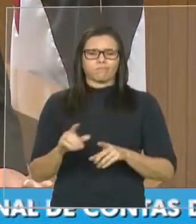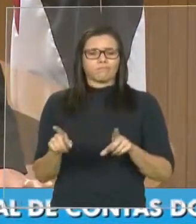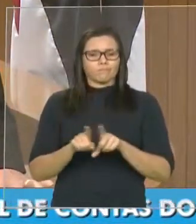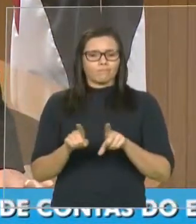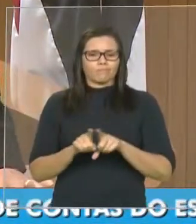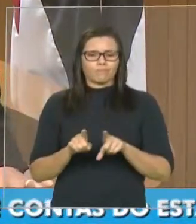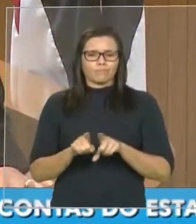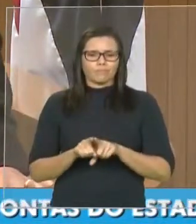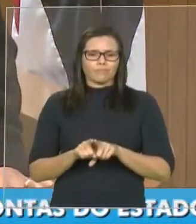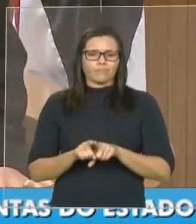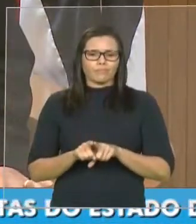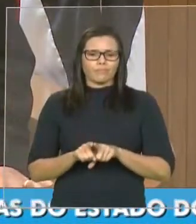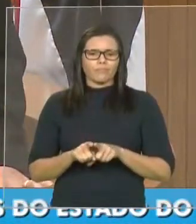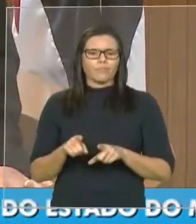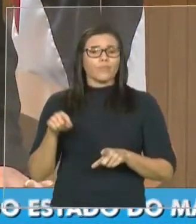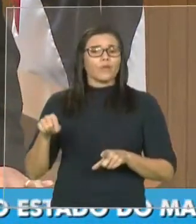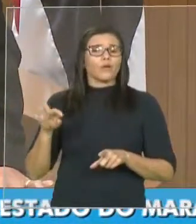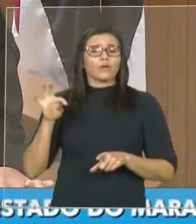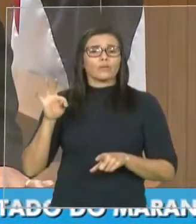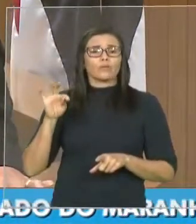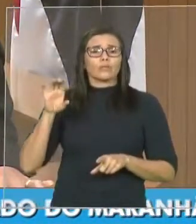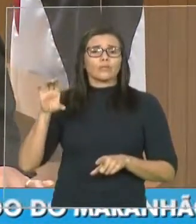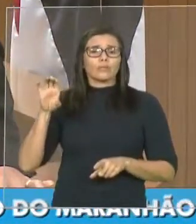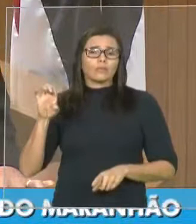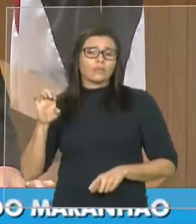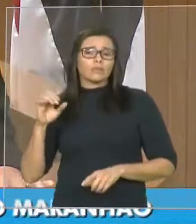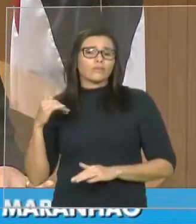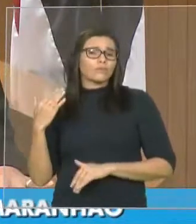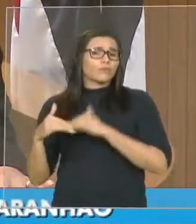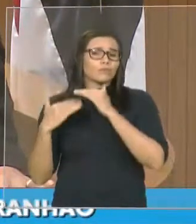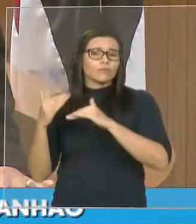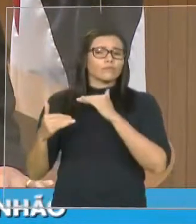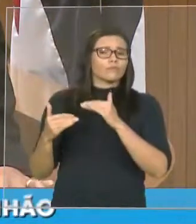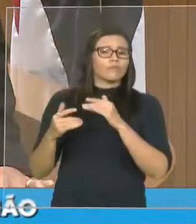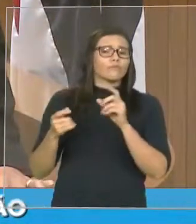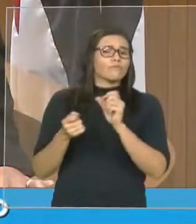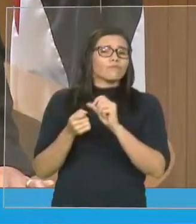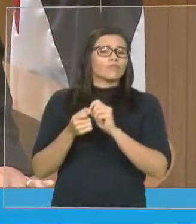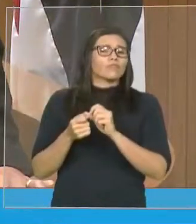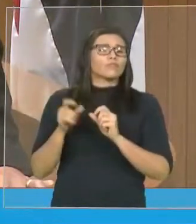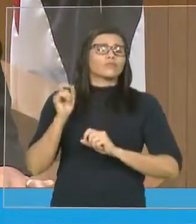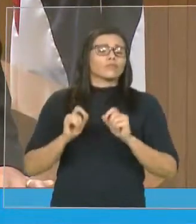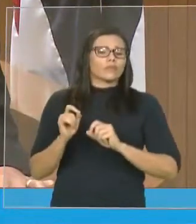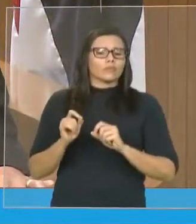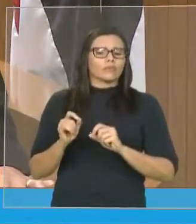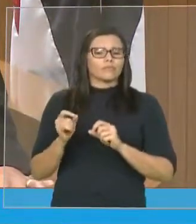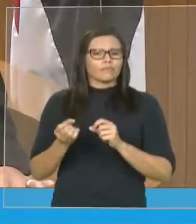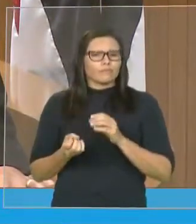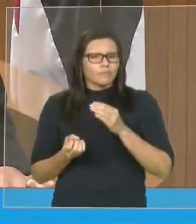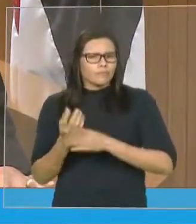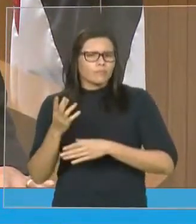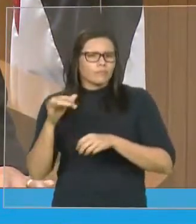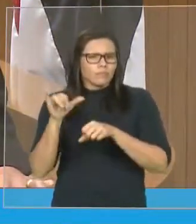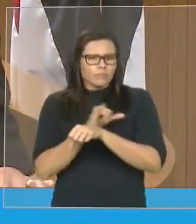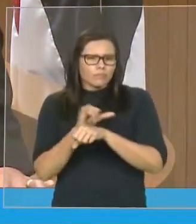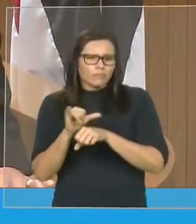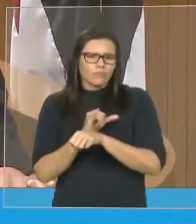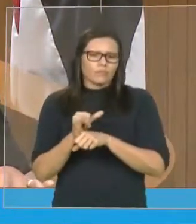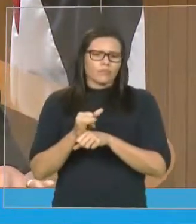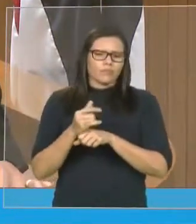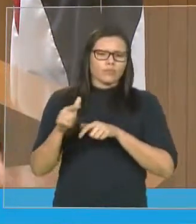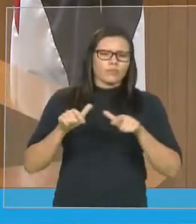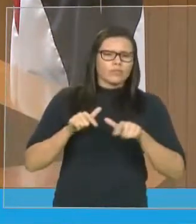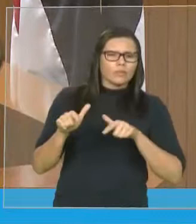nós vivemos. E aí o Tribunal de Contas avança um pouco mais para não apenas apontar o dedo nos erros, para também trabalhar para que esses erros não